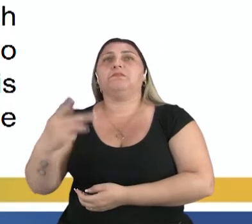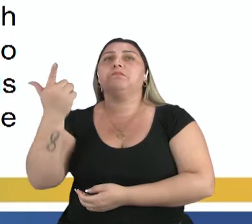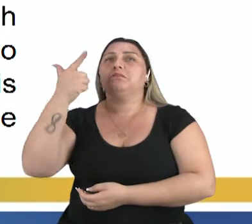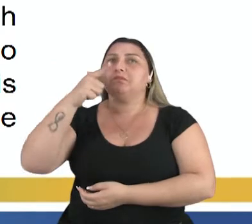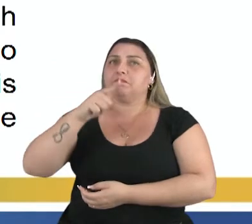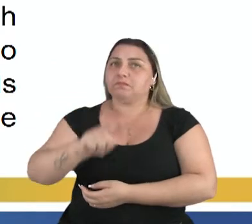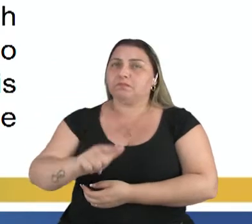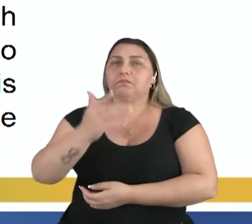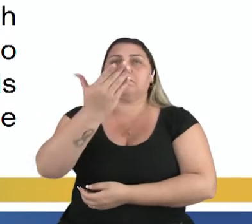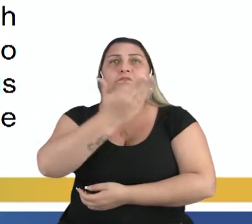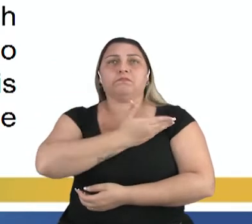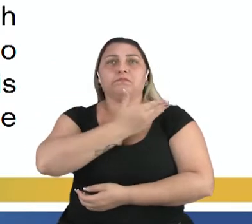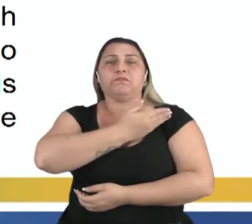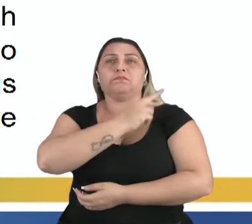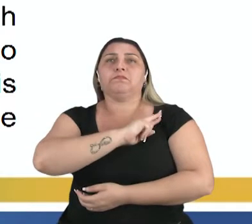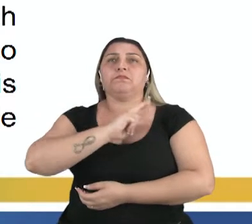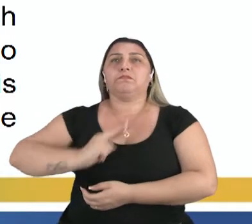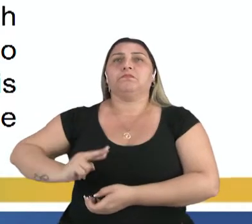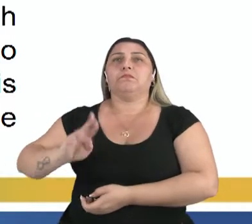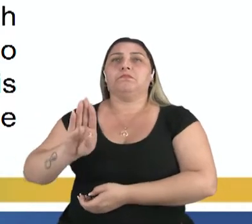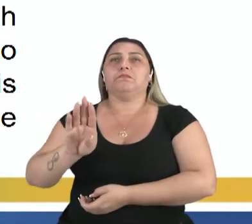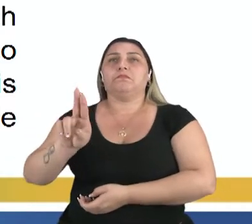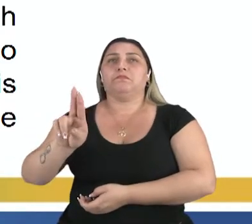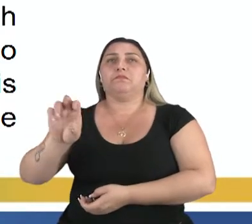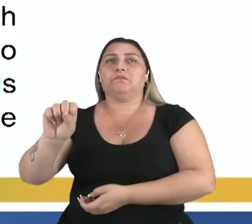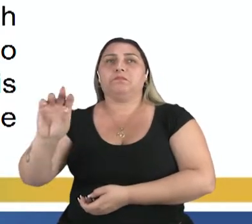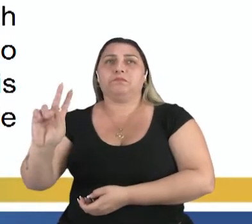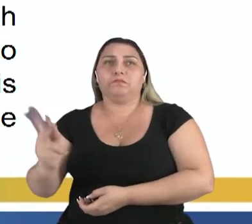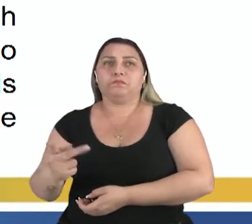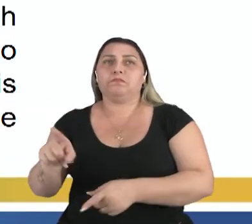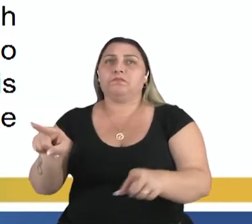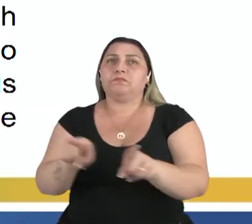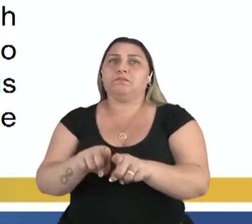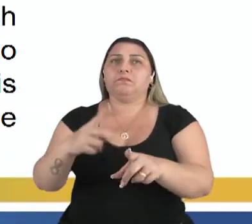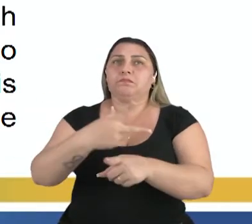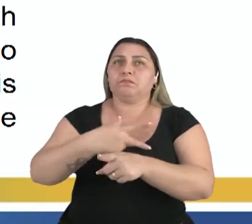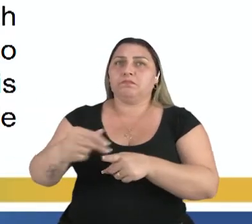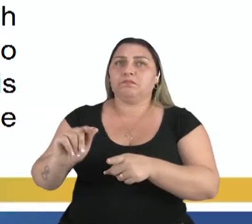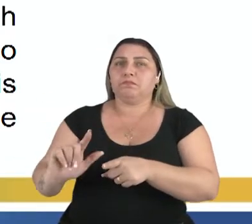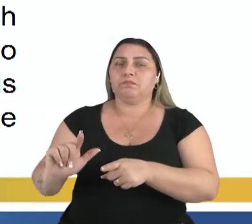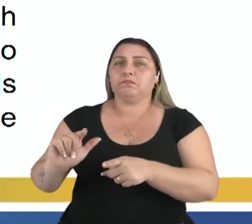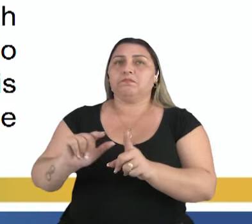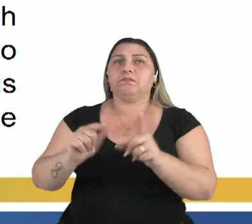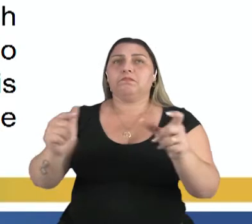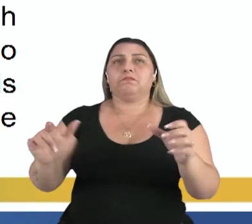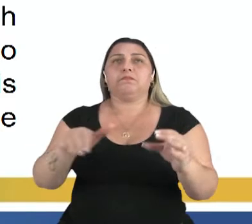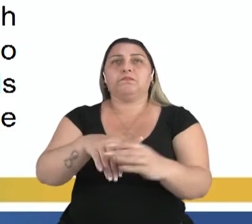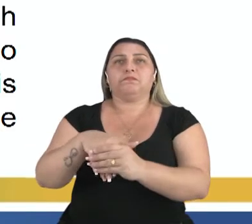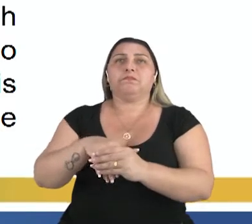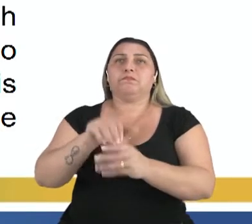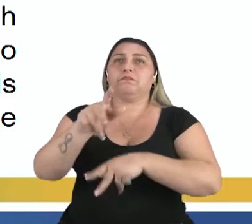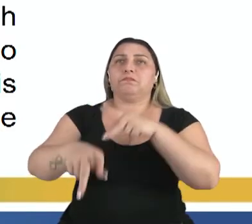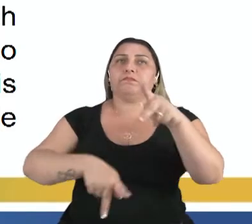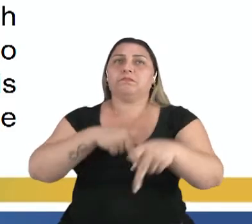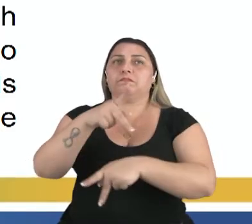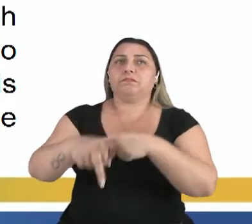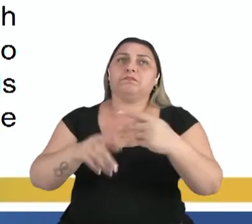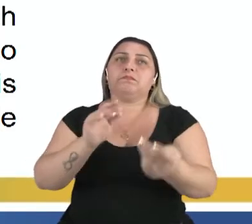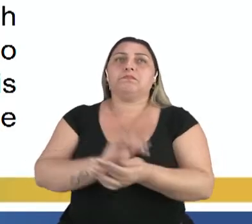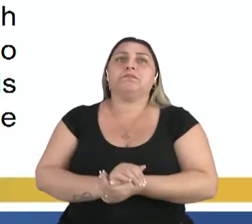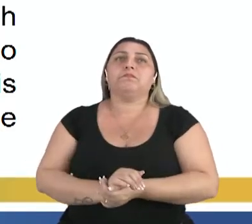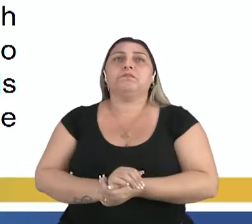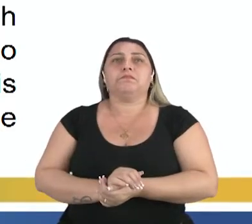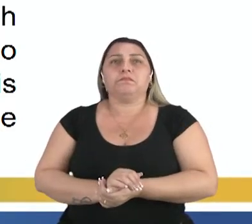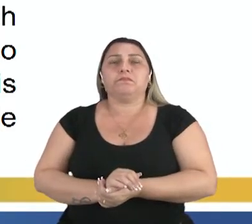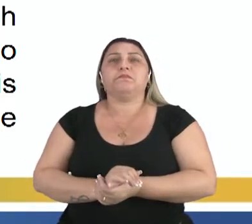Trump repetiu seu colega republicano Bush e também venceu sem maioria no voto popular.